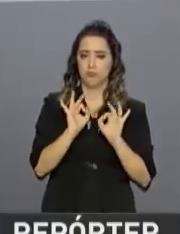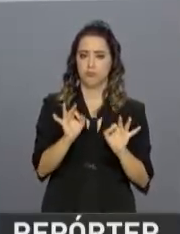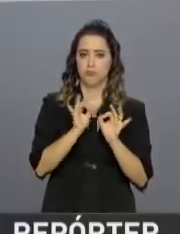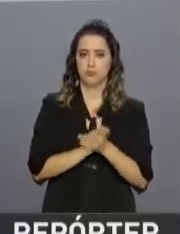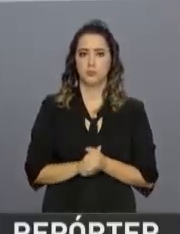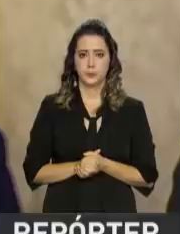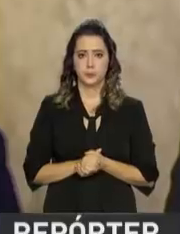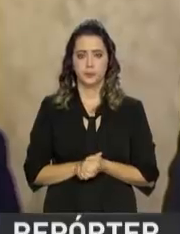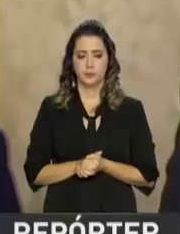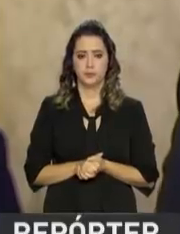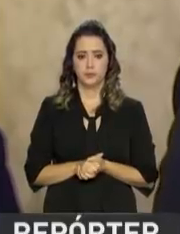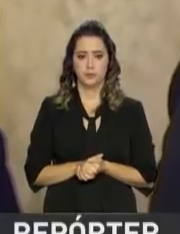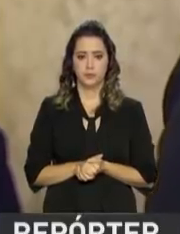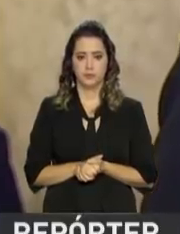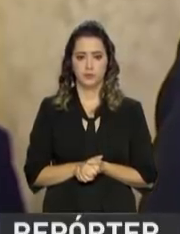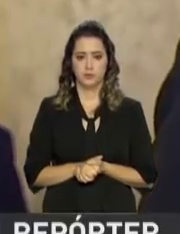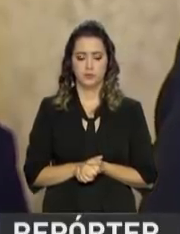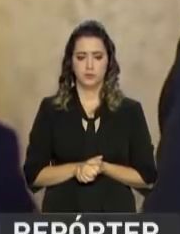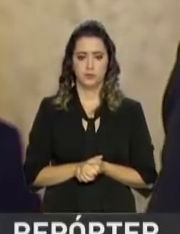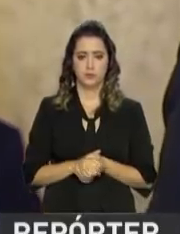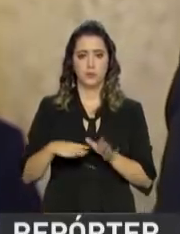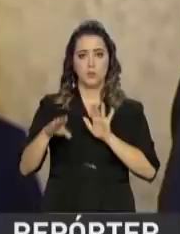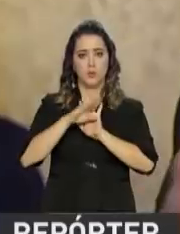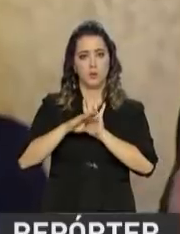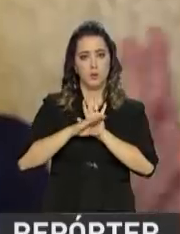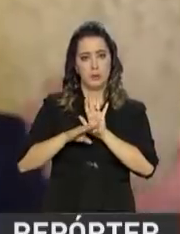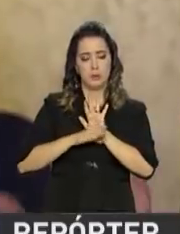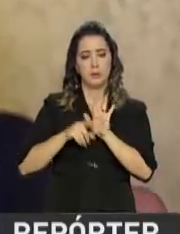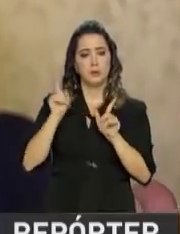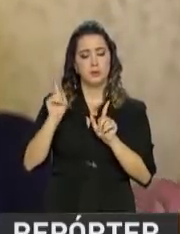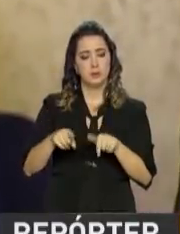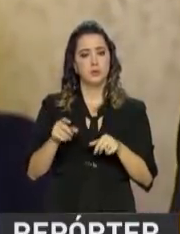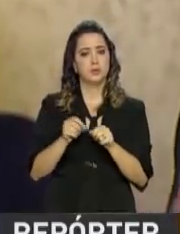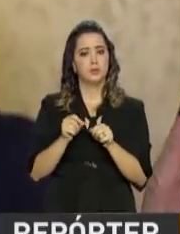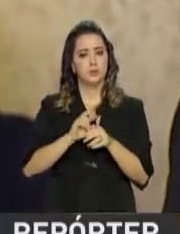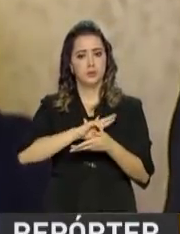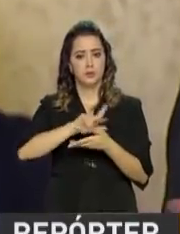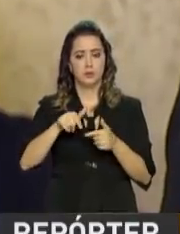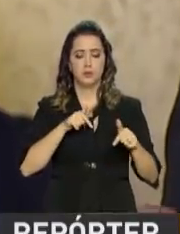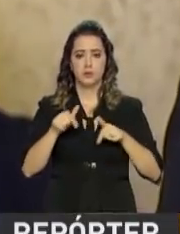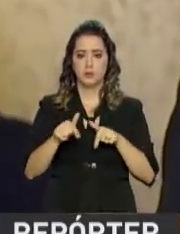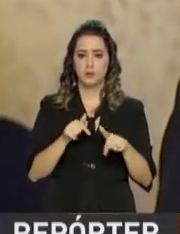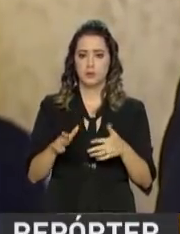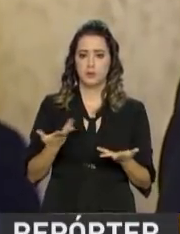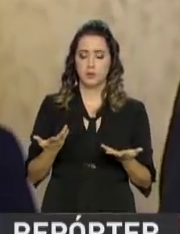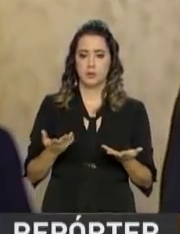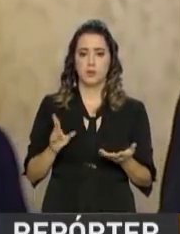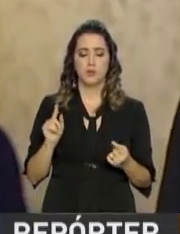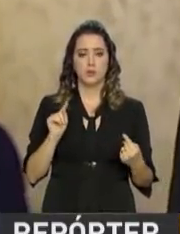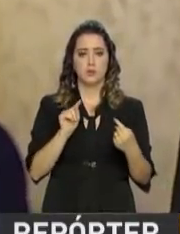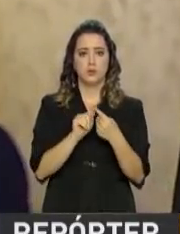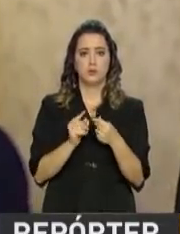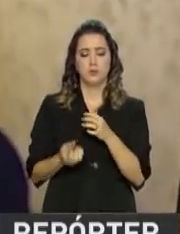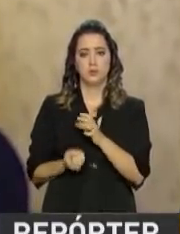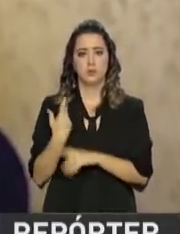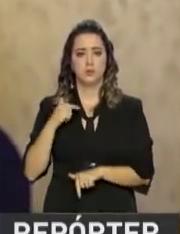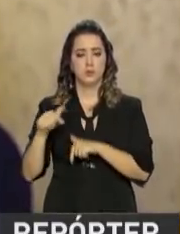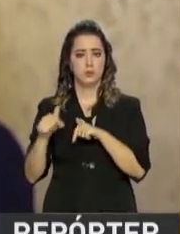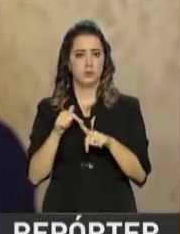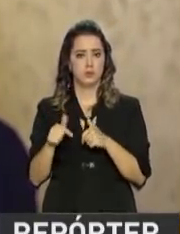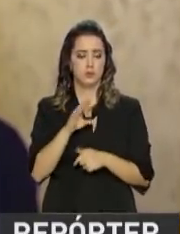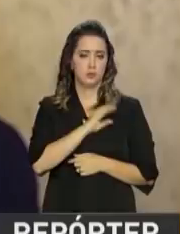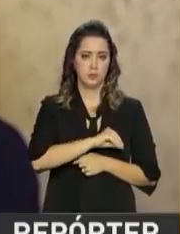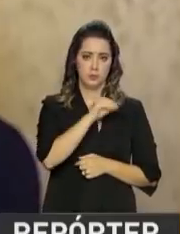qualificadas. O programa ele é composto de várias ações que visam gerar renda,